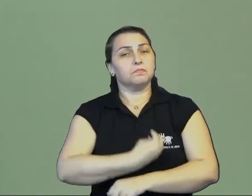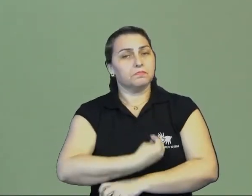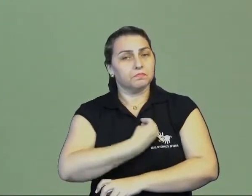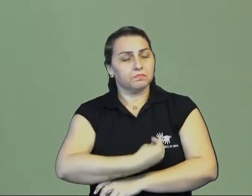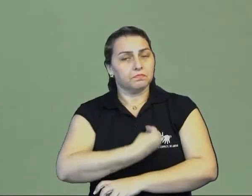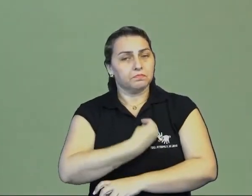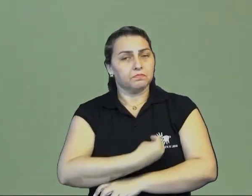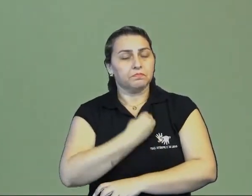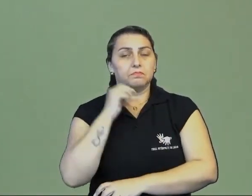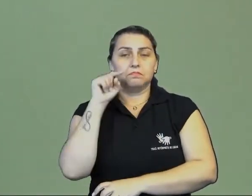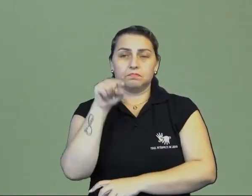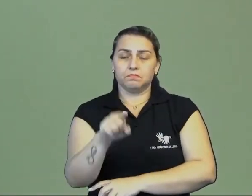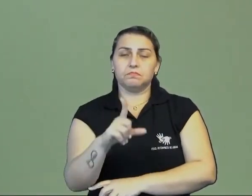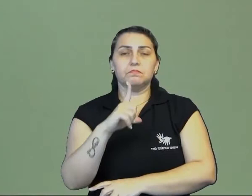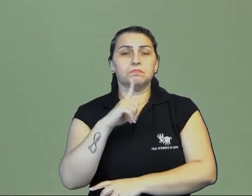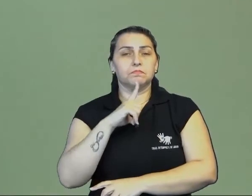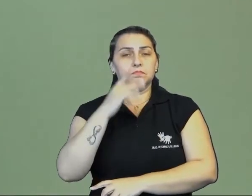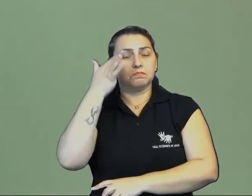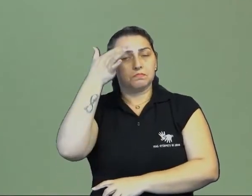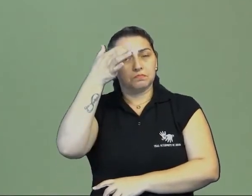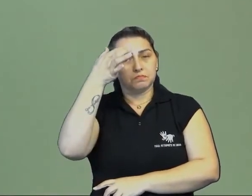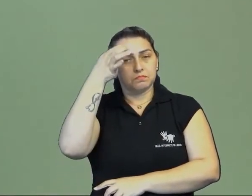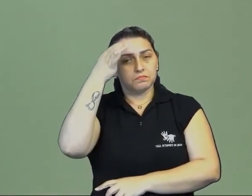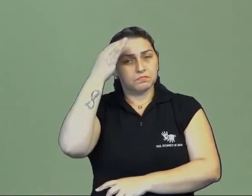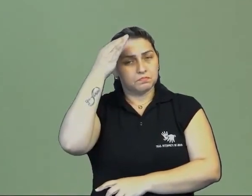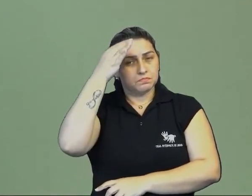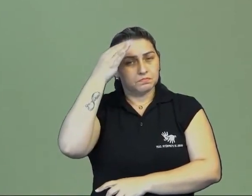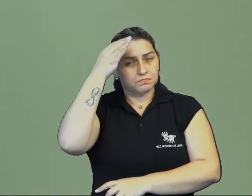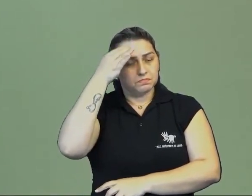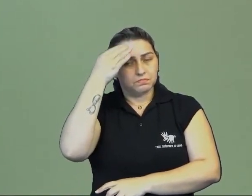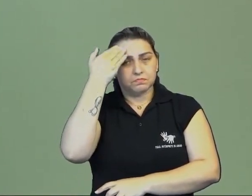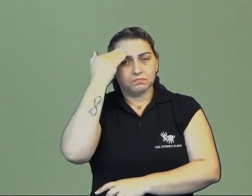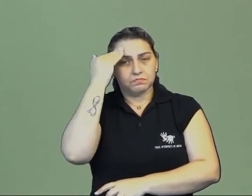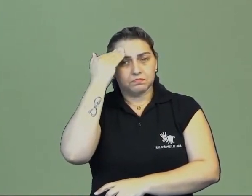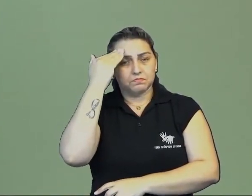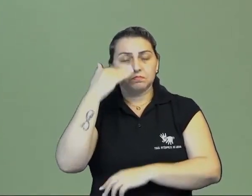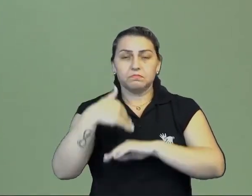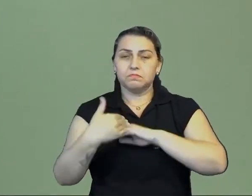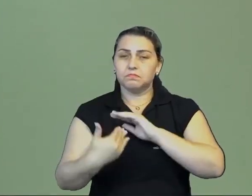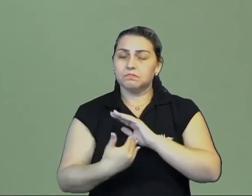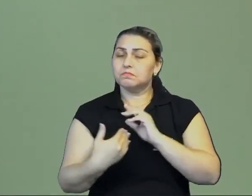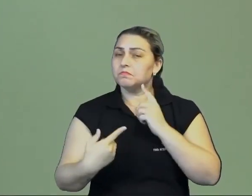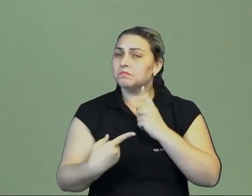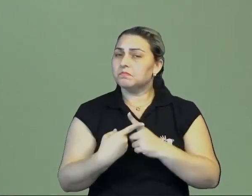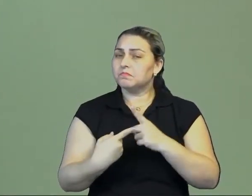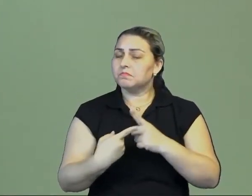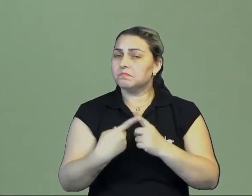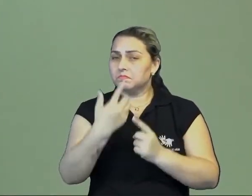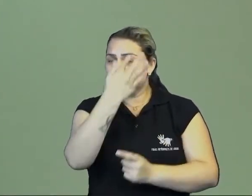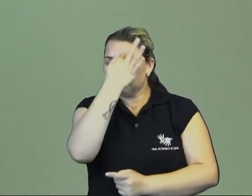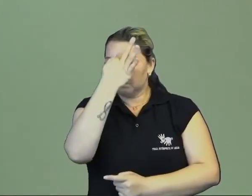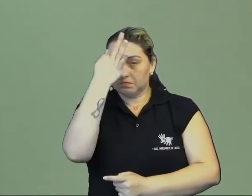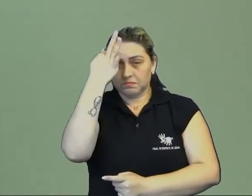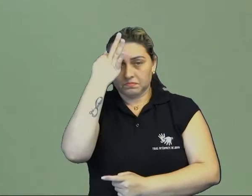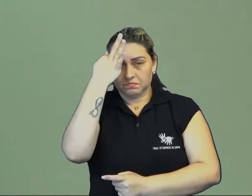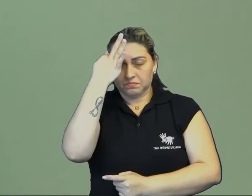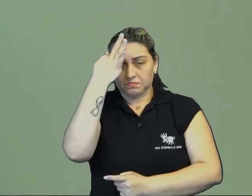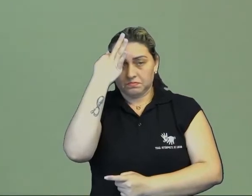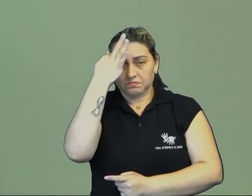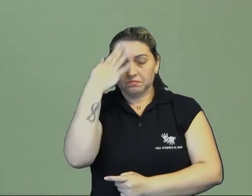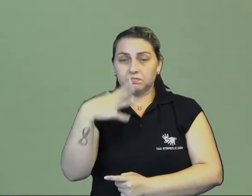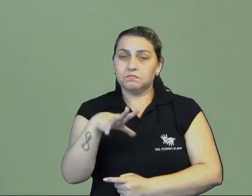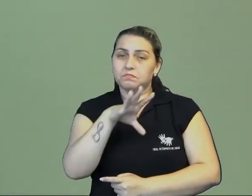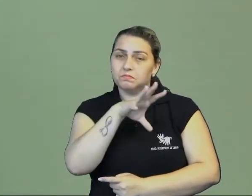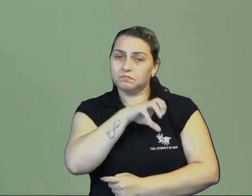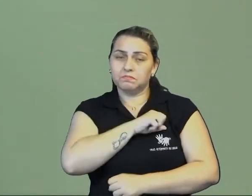vivendo. Então, para você ter consciência, ter compreensão de tudo isso. Por que que a filosofia, que o